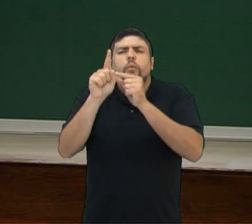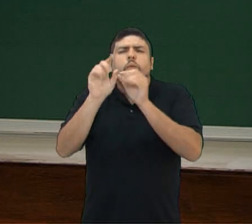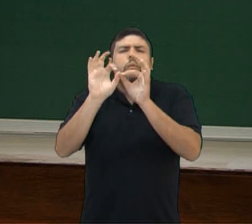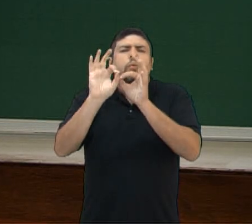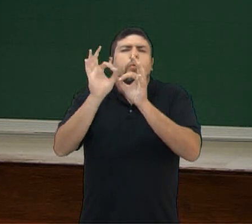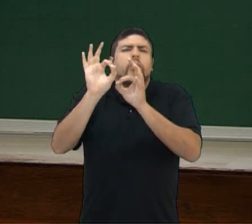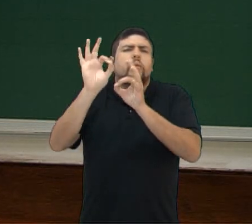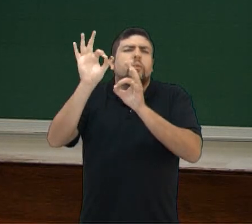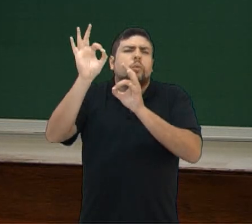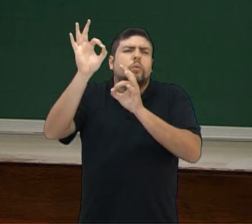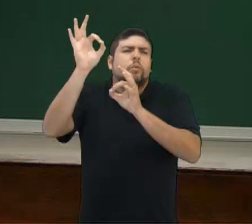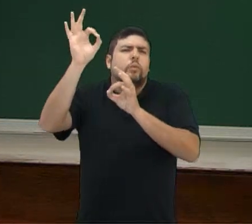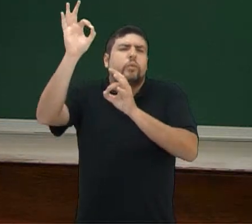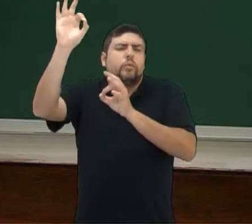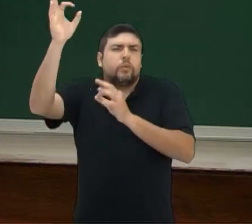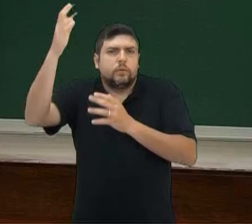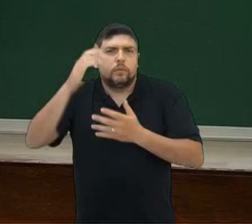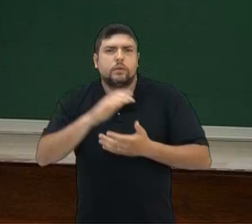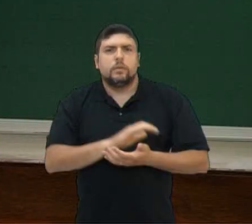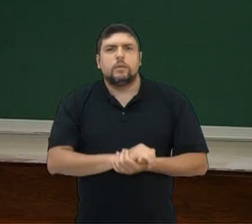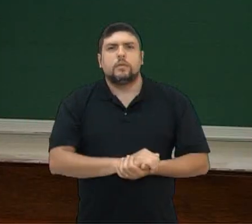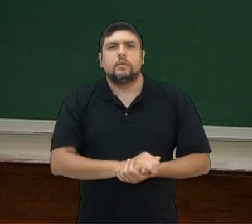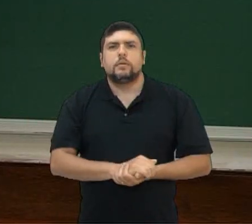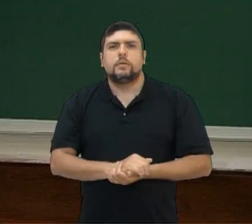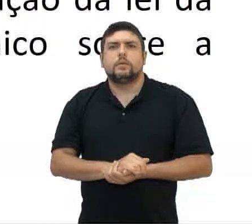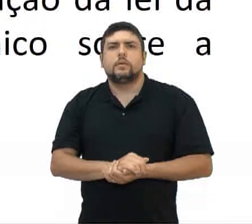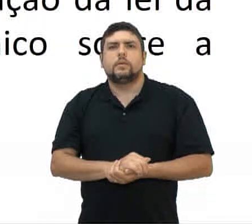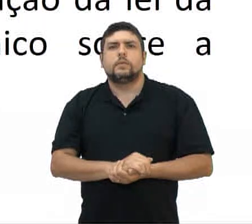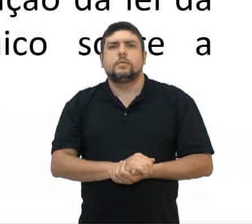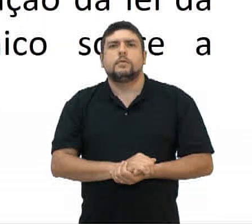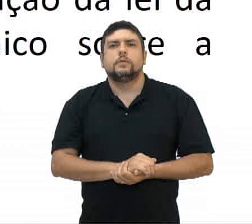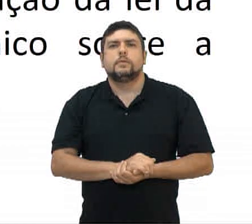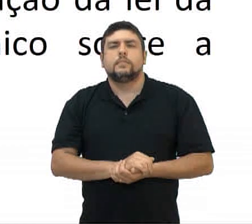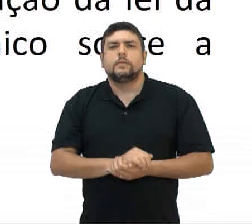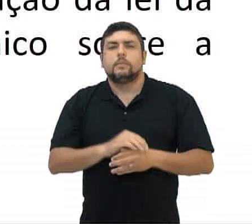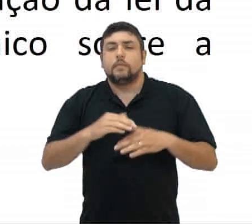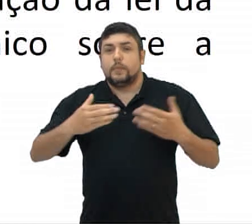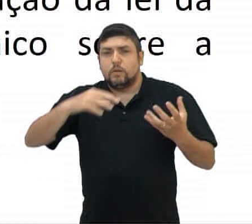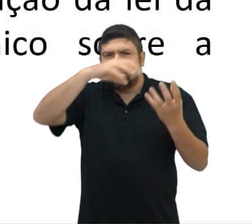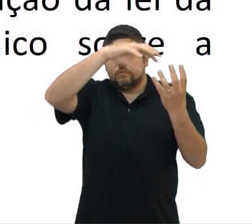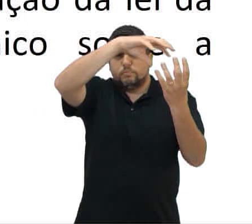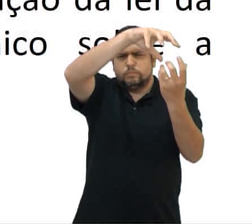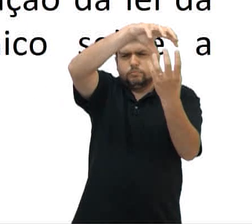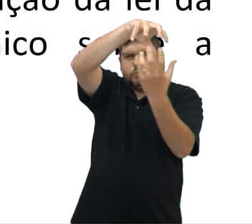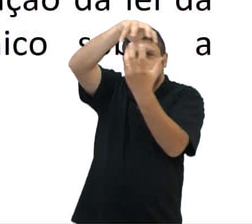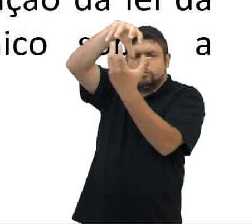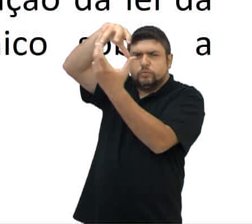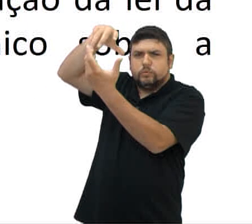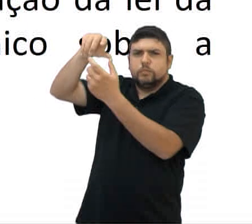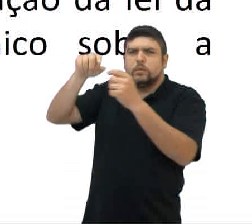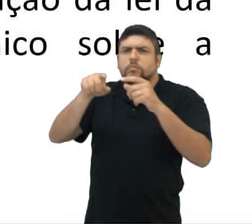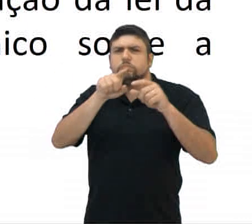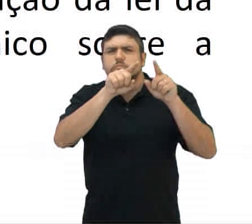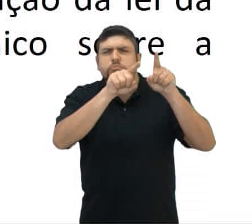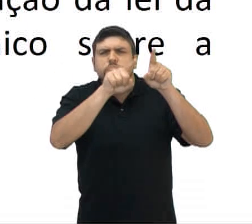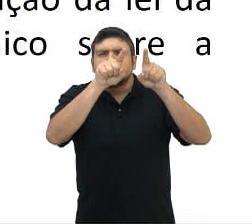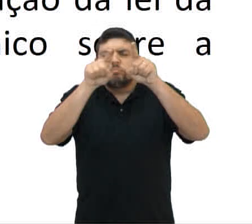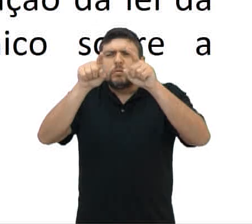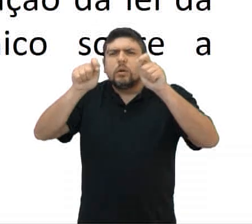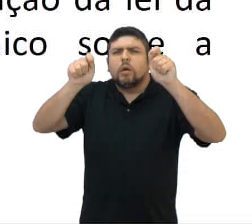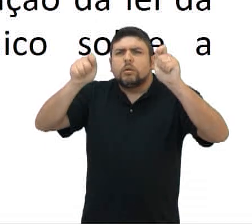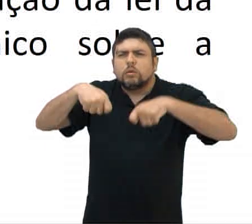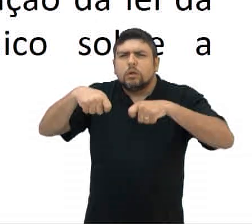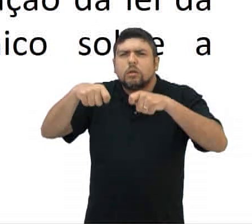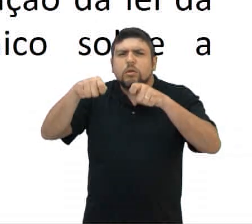a ciência que a gente está mais acostumado, né? O universo encarado como algo que pode ser explicado matematicamente era